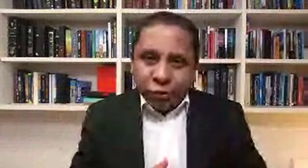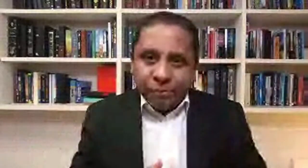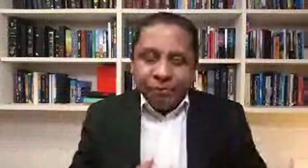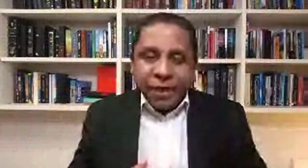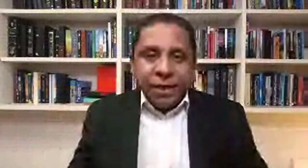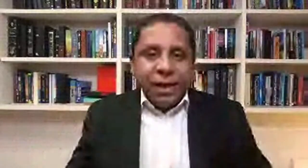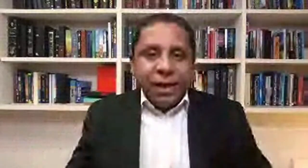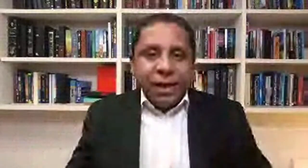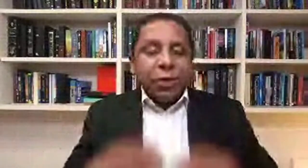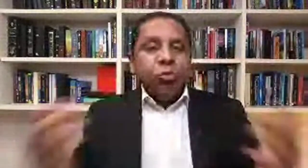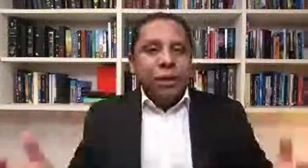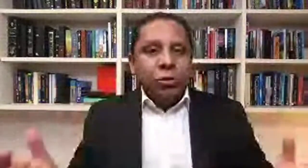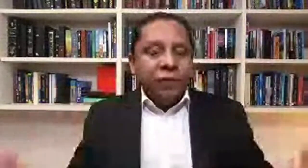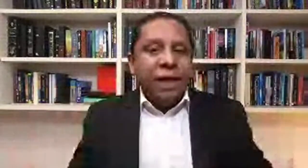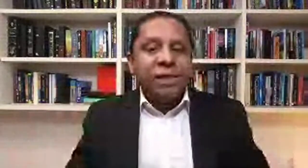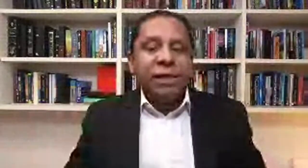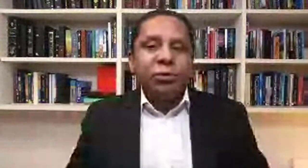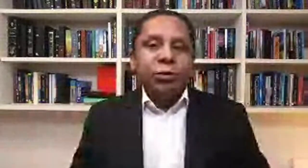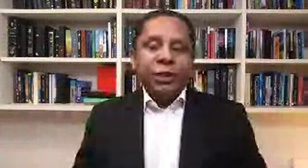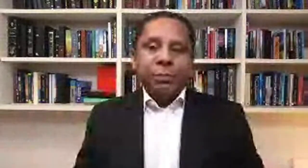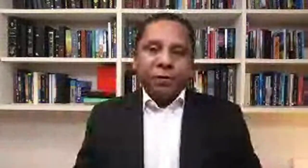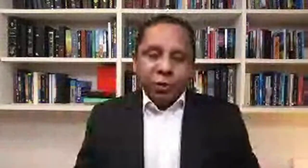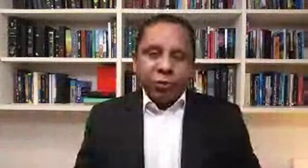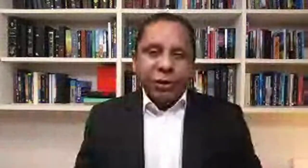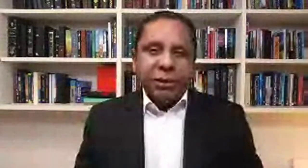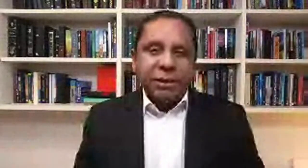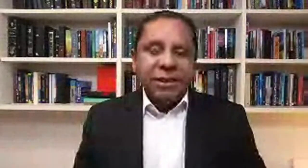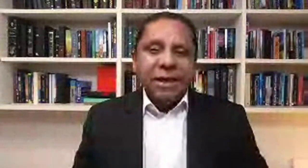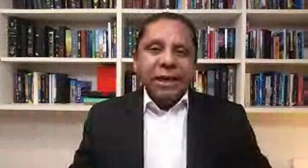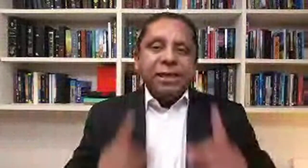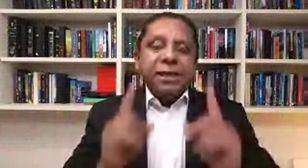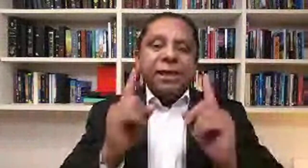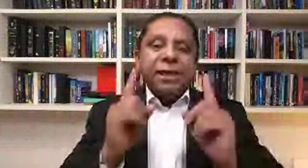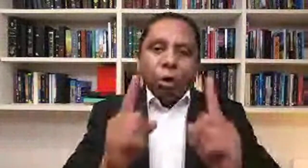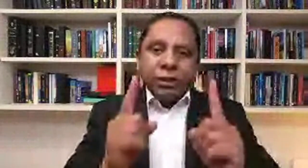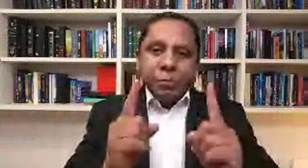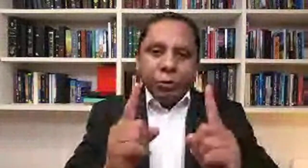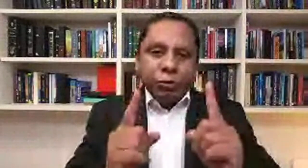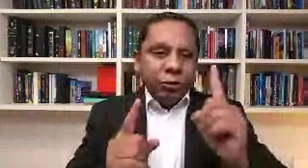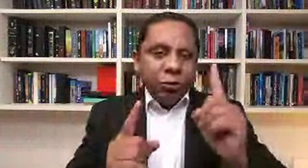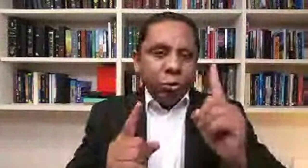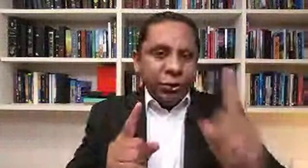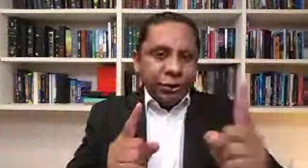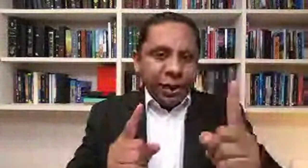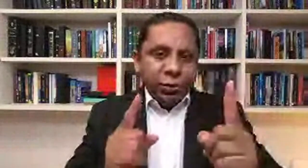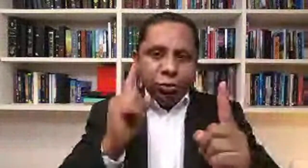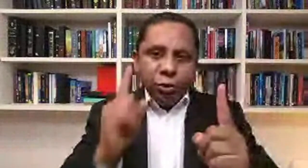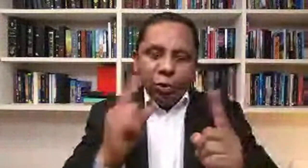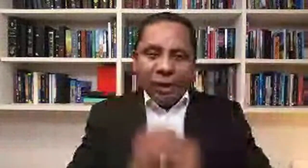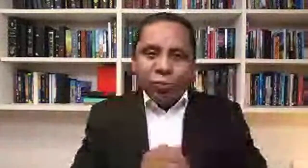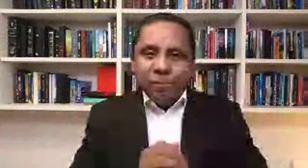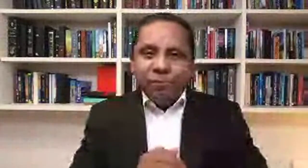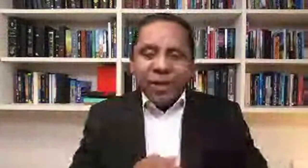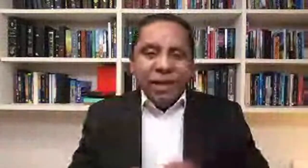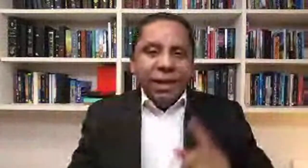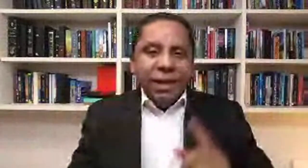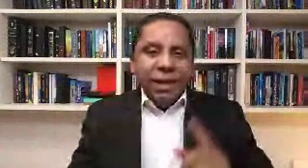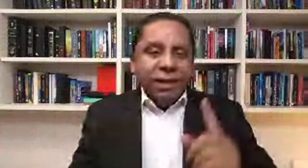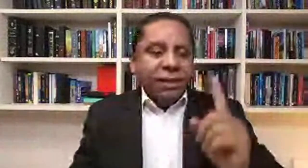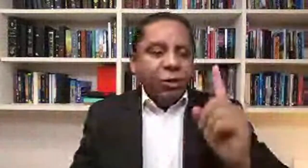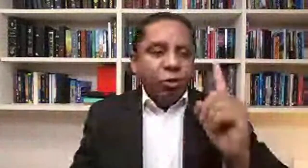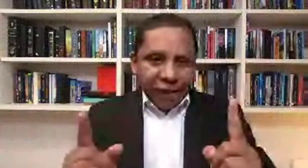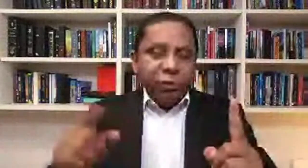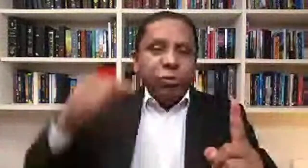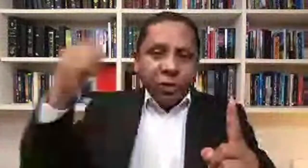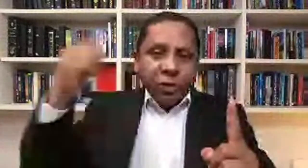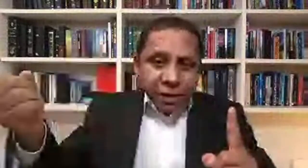de Jesus. Resumindo e finalizando, eu diria para você o seguinte. Existem dois caminhos, o estreito e o largo. Existe